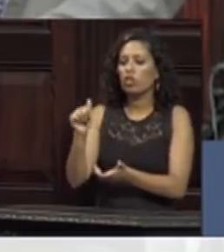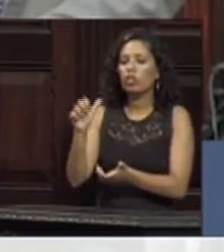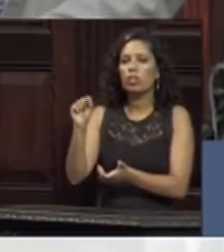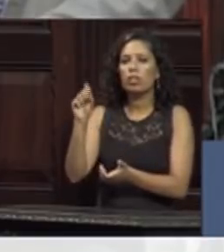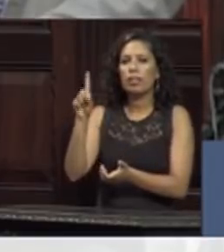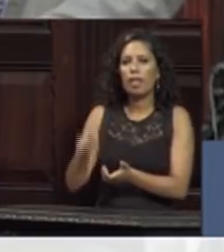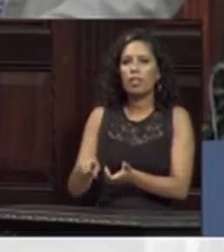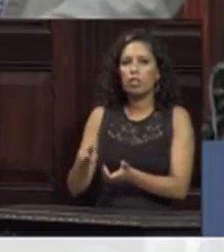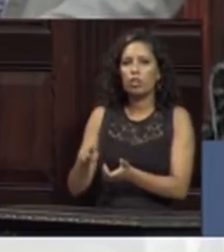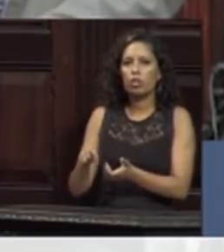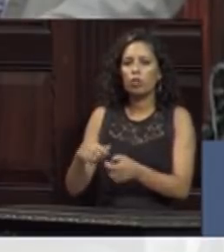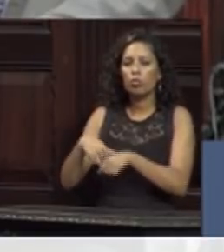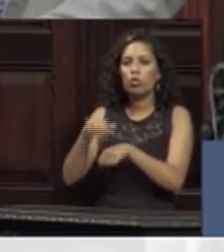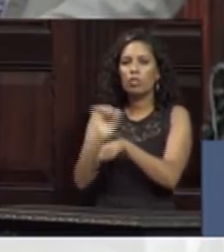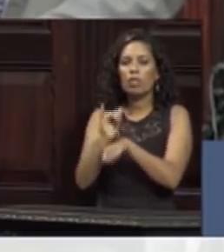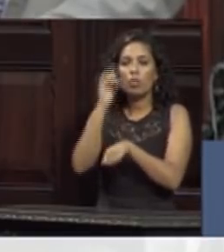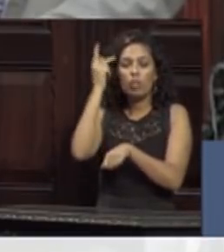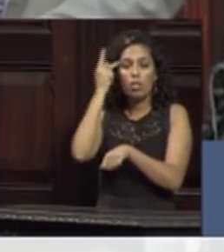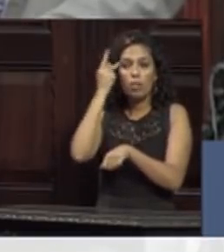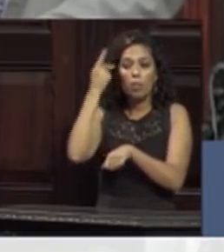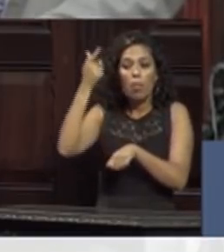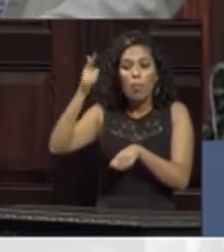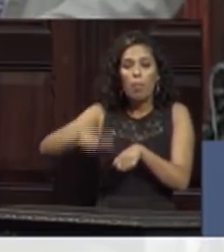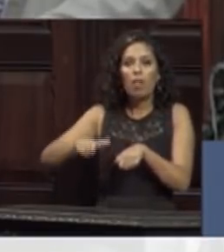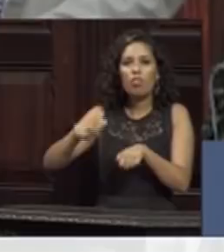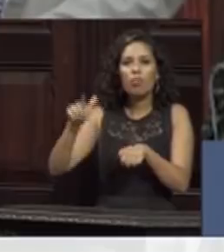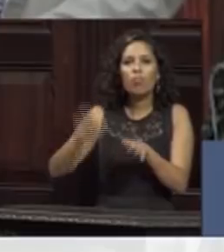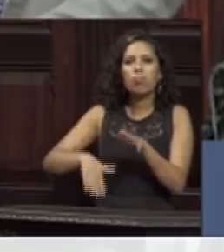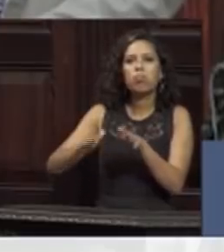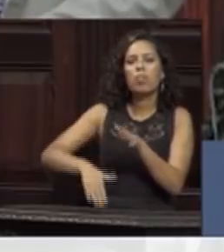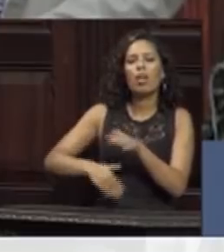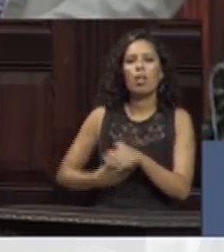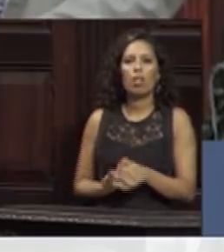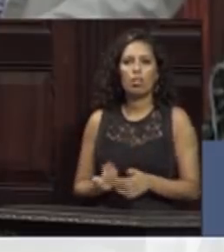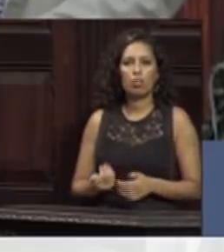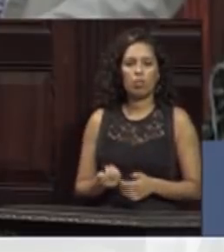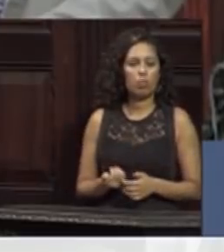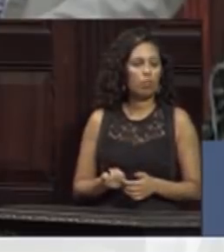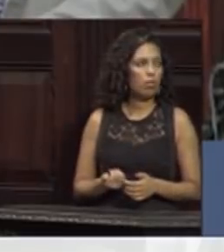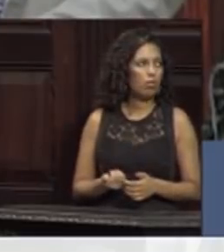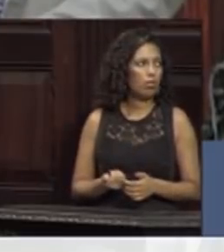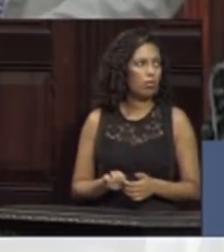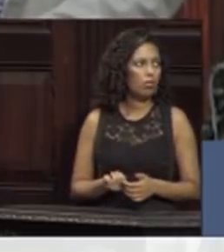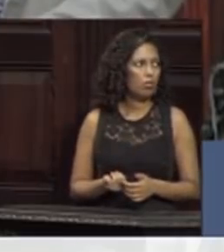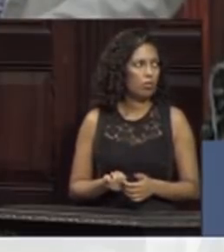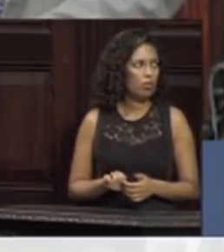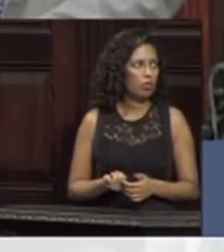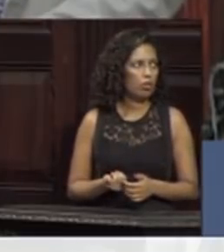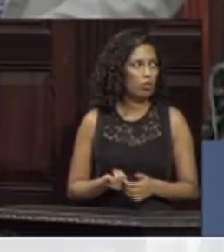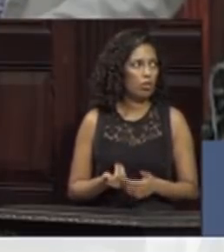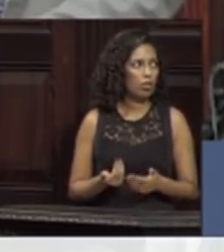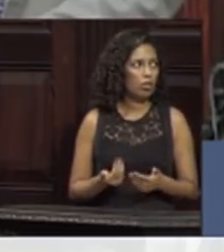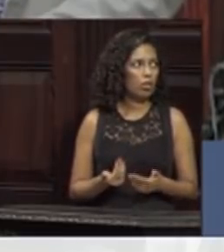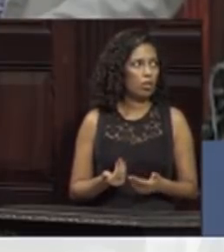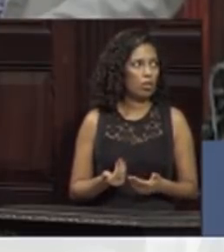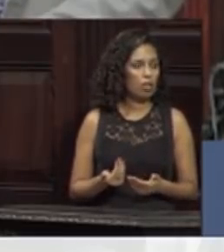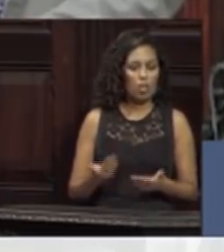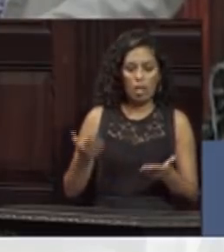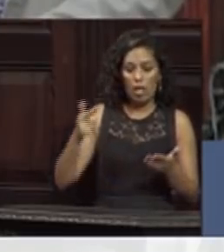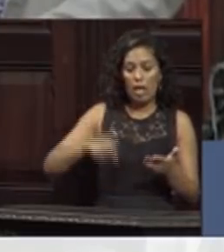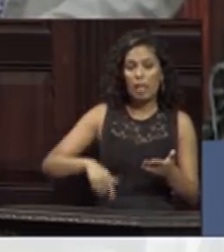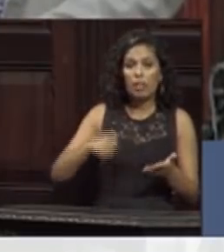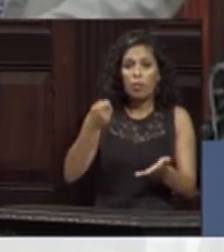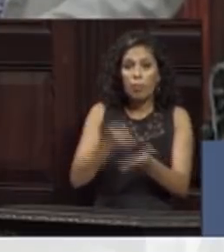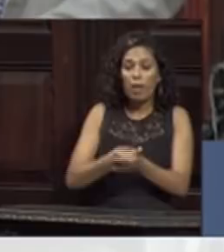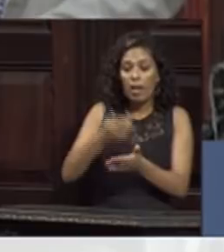E mais, cobra uma passagem no Citygate de Cabiúnas de mais 22% no preço do GNV. Então,